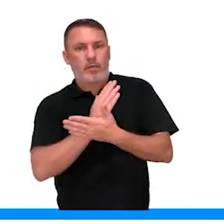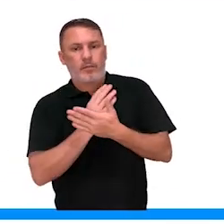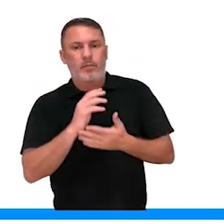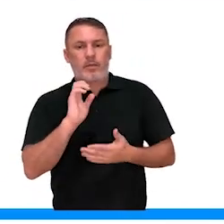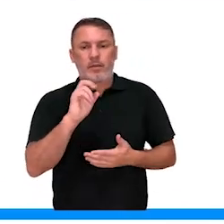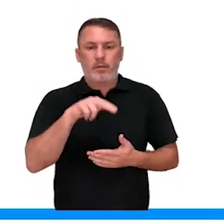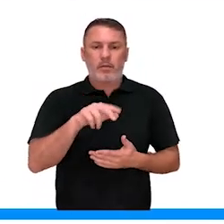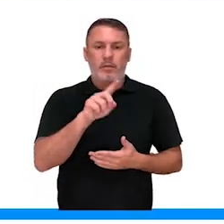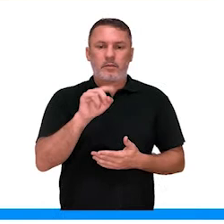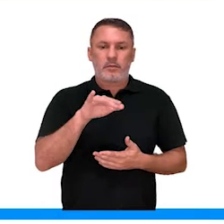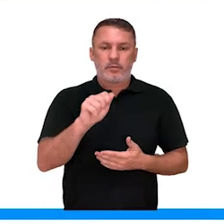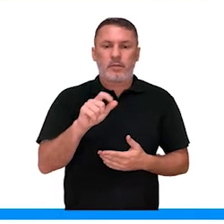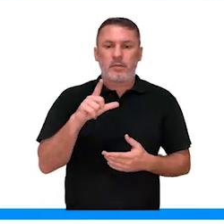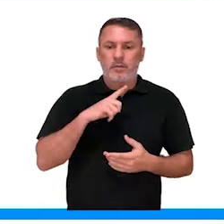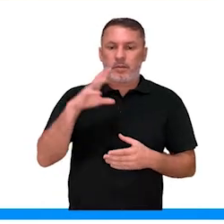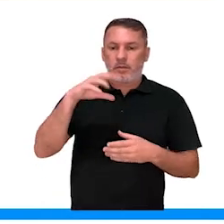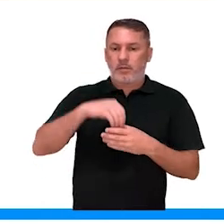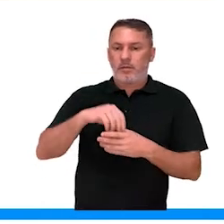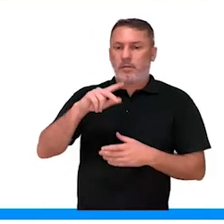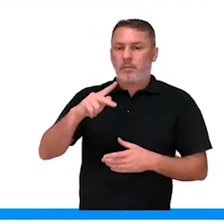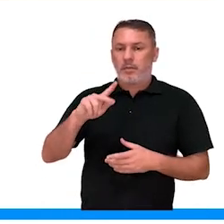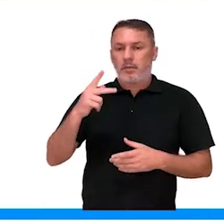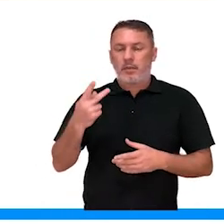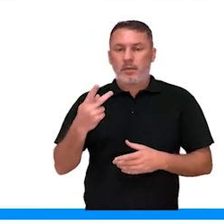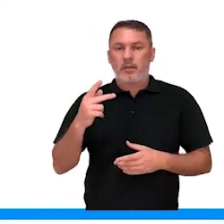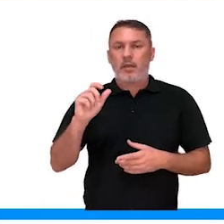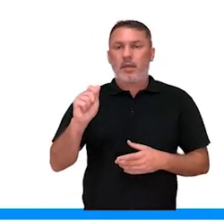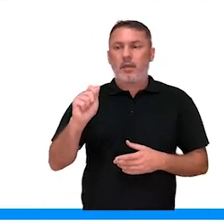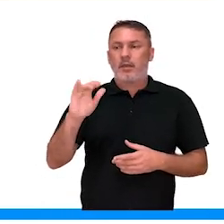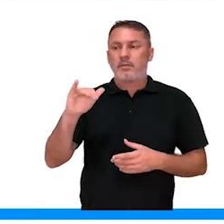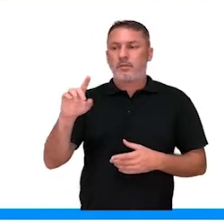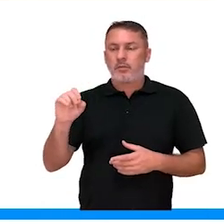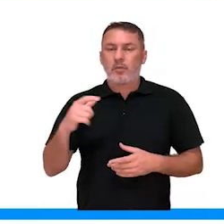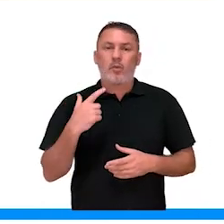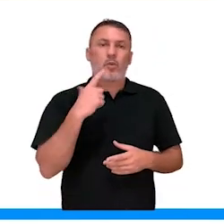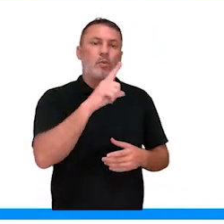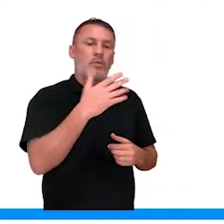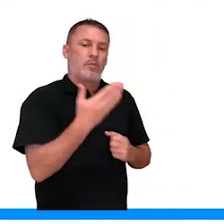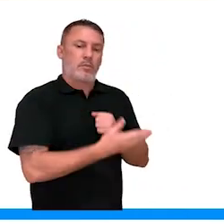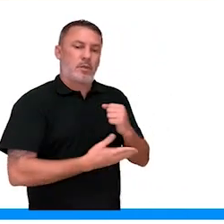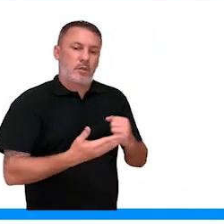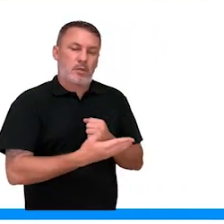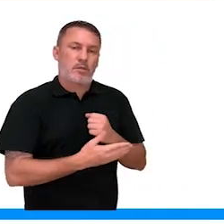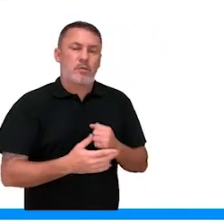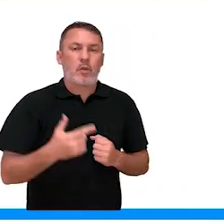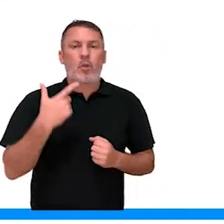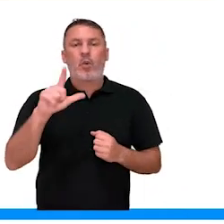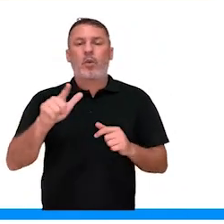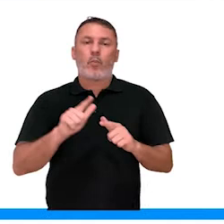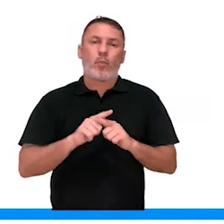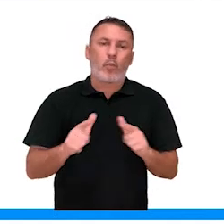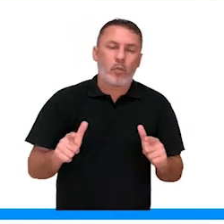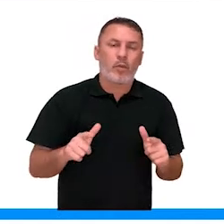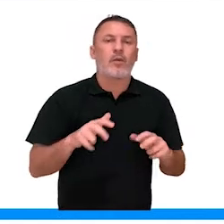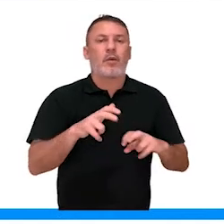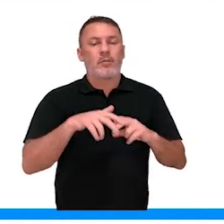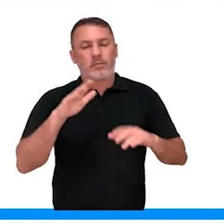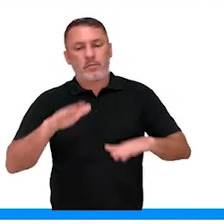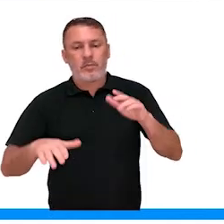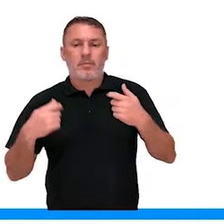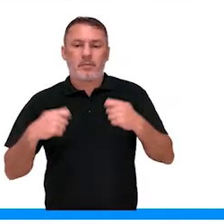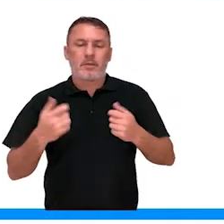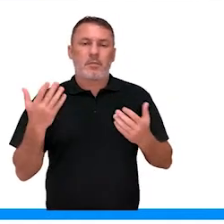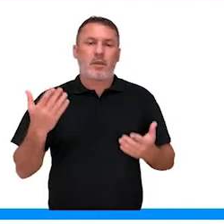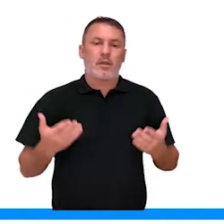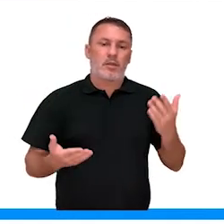Algumas enzimas atuam com pH ácido, outras com pH básico, outras neutro. Então, a gente precisa